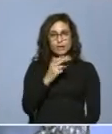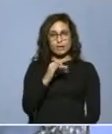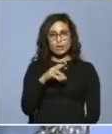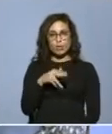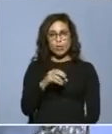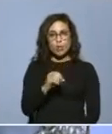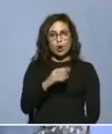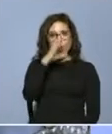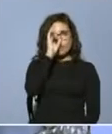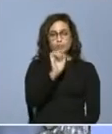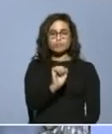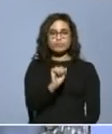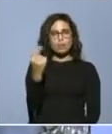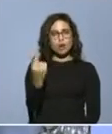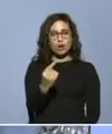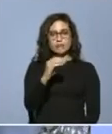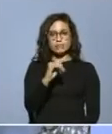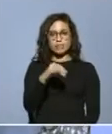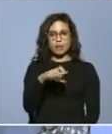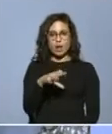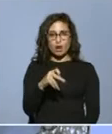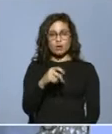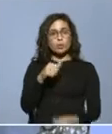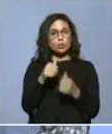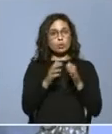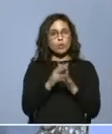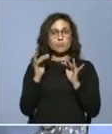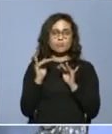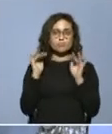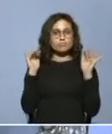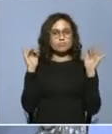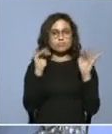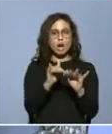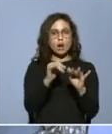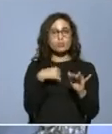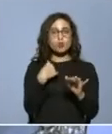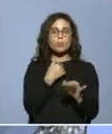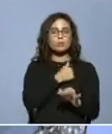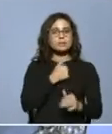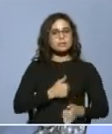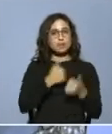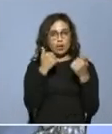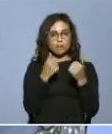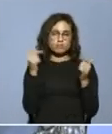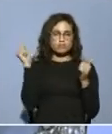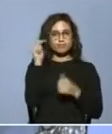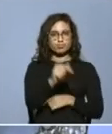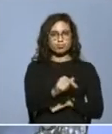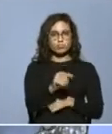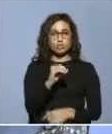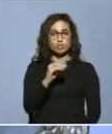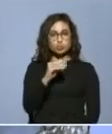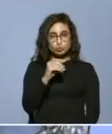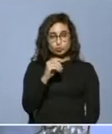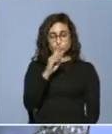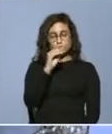Síria. Todos se foram recensear, cada um à sua cidade. José subiu